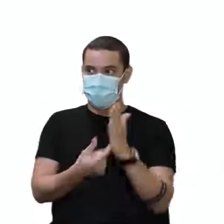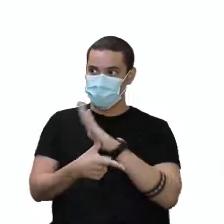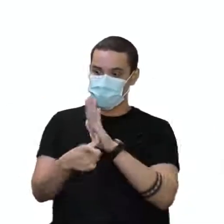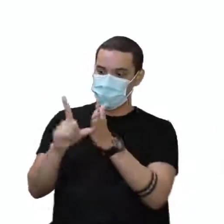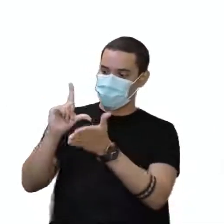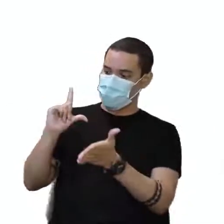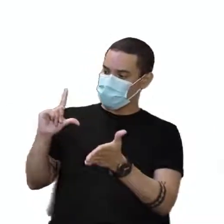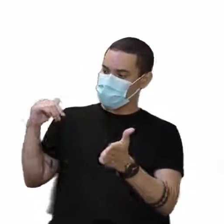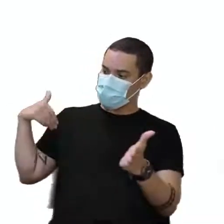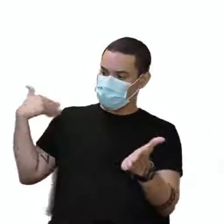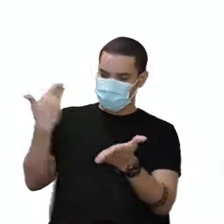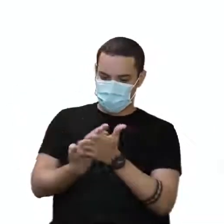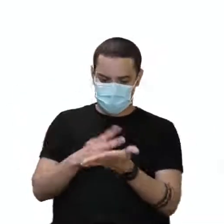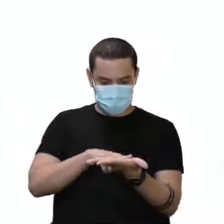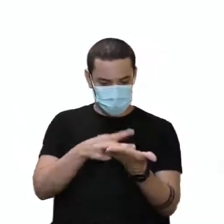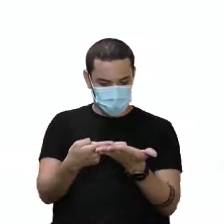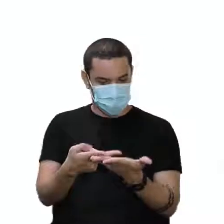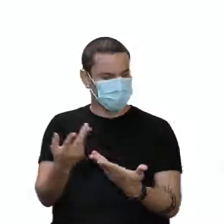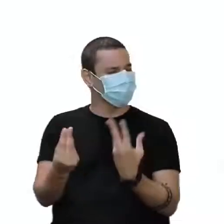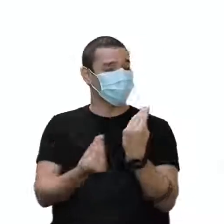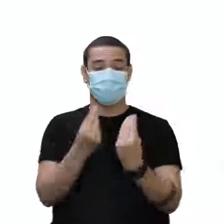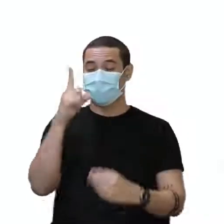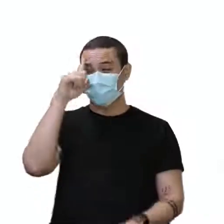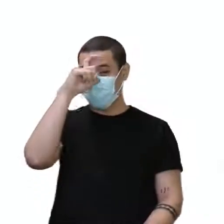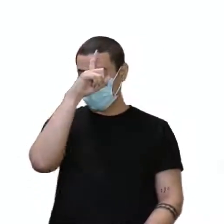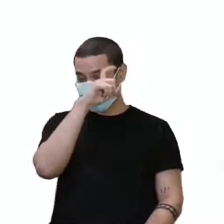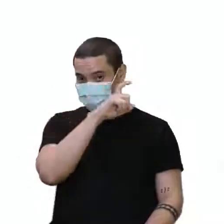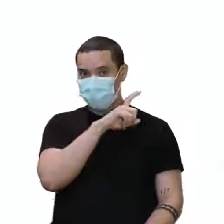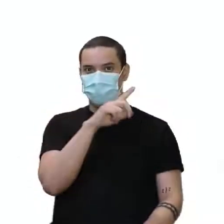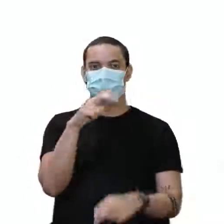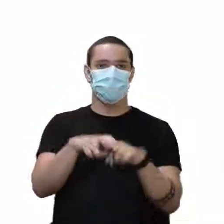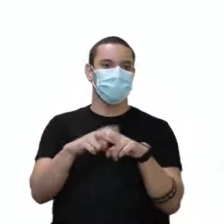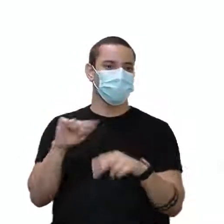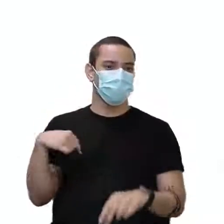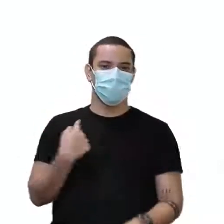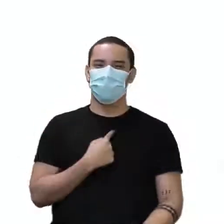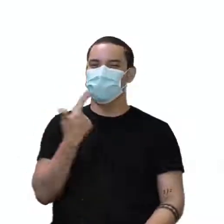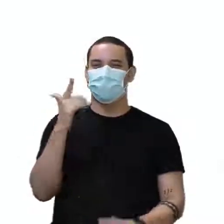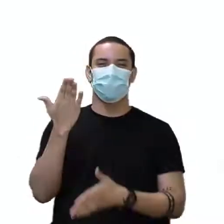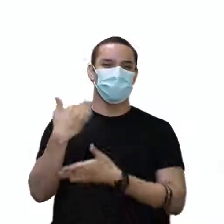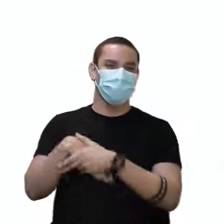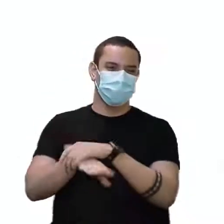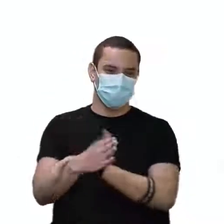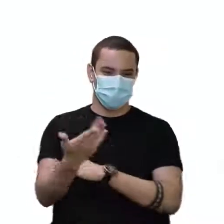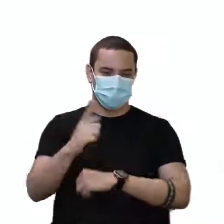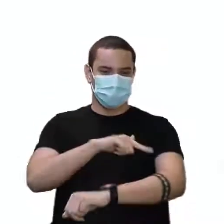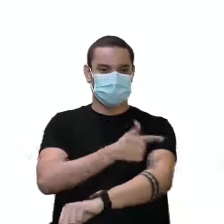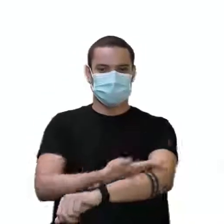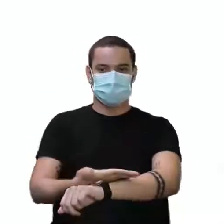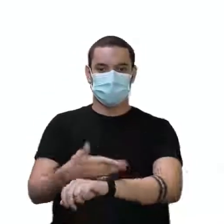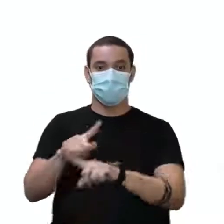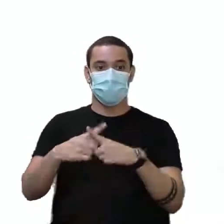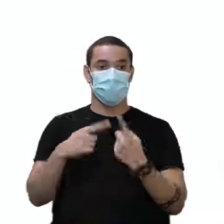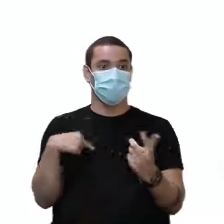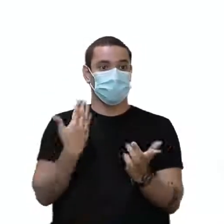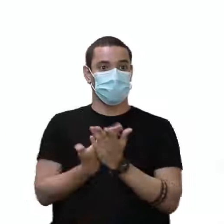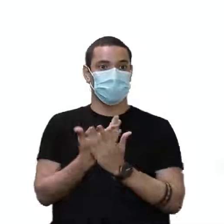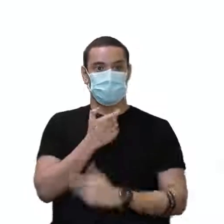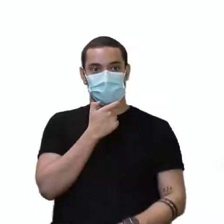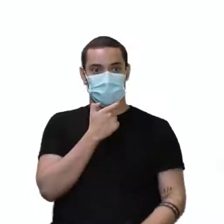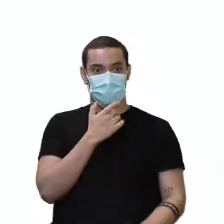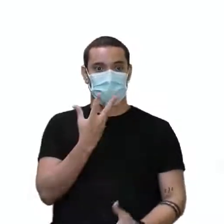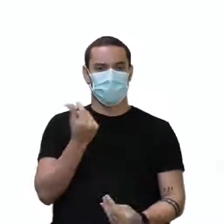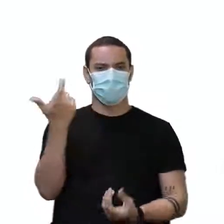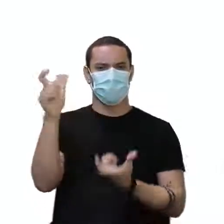Porque se eu falar eu tenho estudado inglês, é uma coisa que a gente não tem esse costume, então assim, eu estudo inglês, muita gente vai